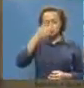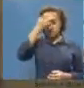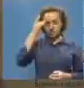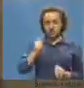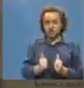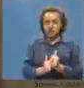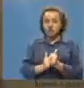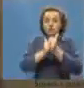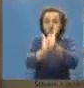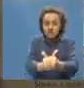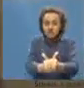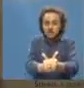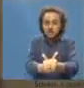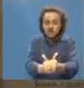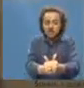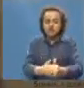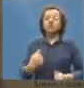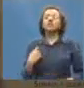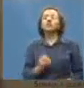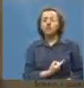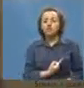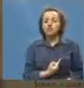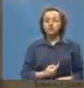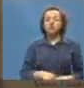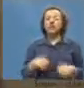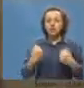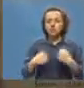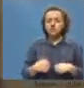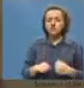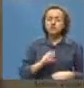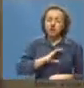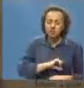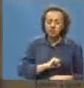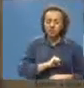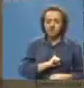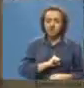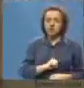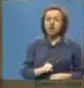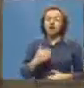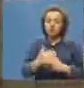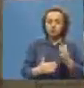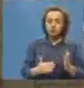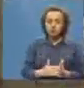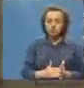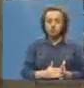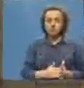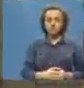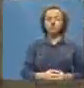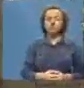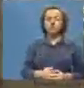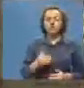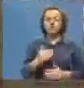significa eu tenho que revirar se eu perdi alguma coisa aqui no meio dessas flores eu tenho que revirar e